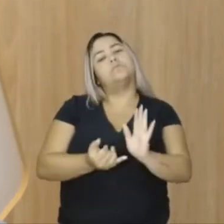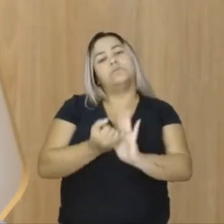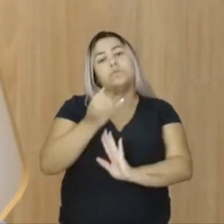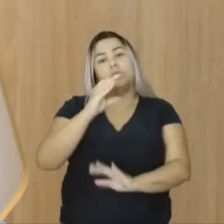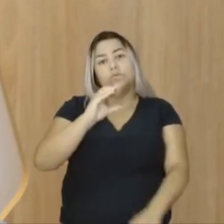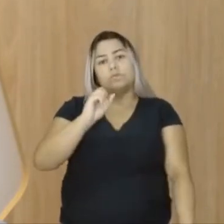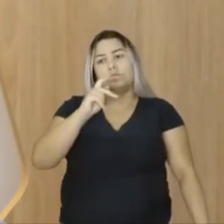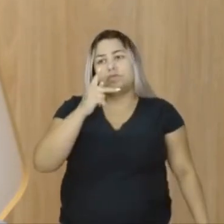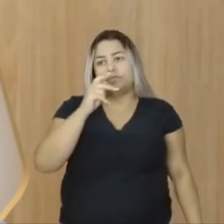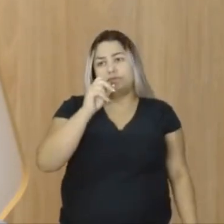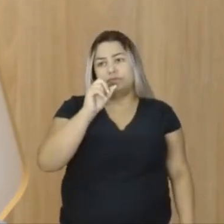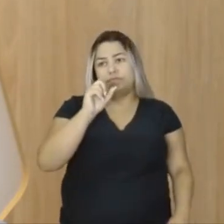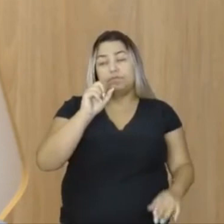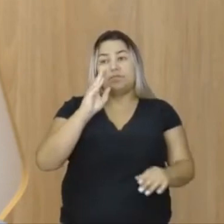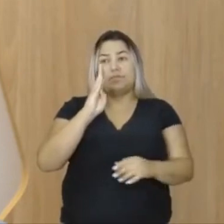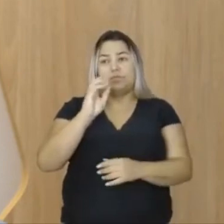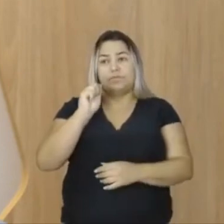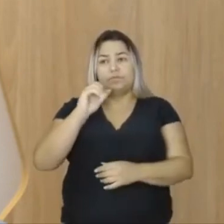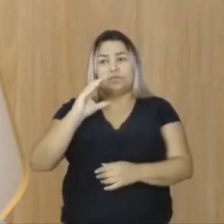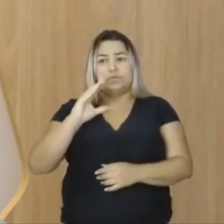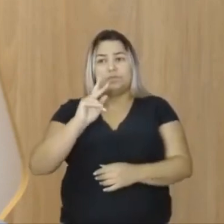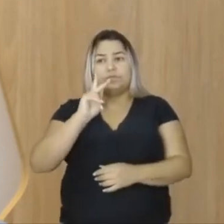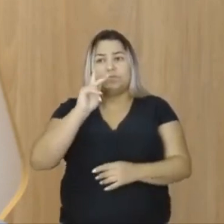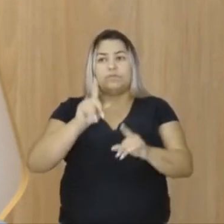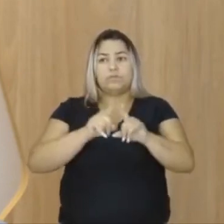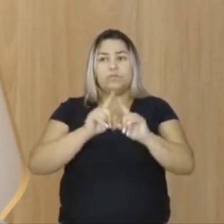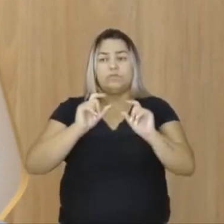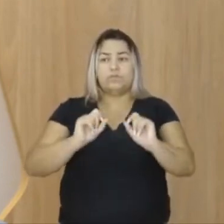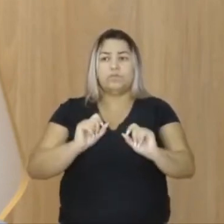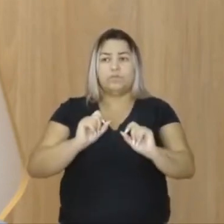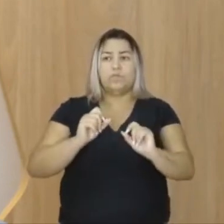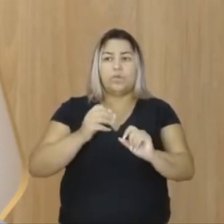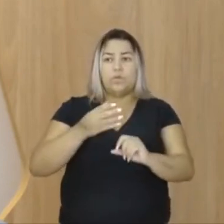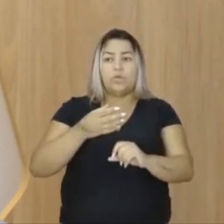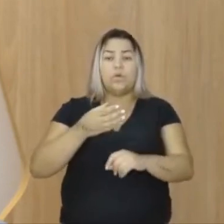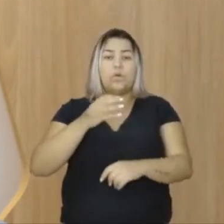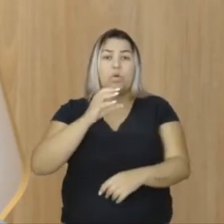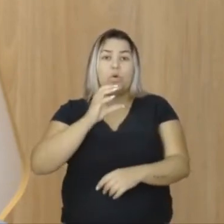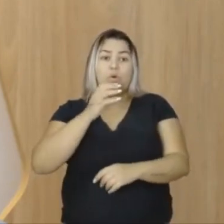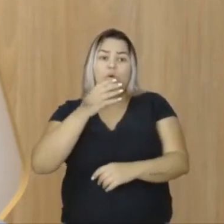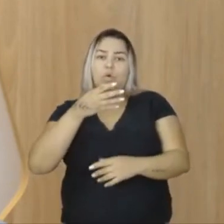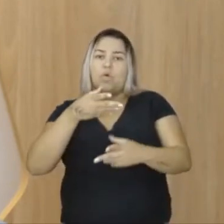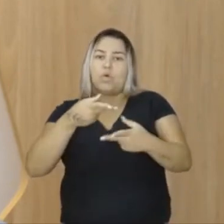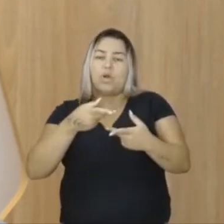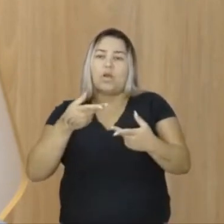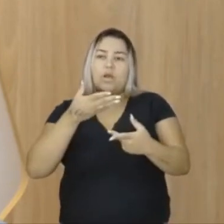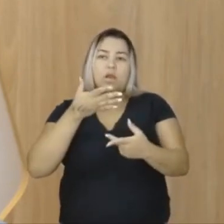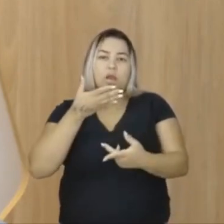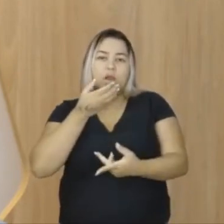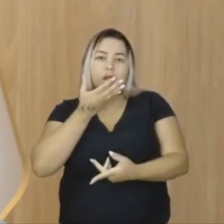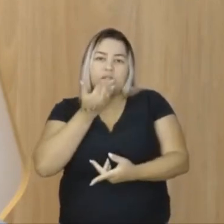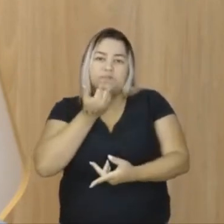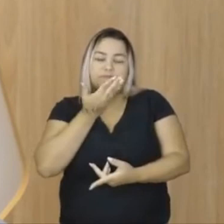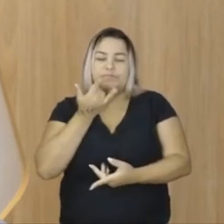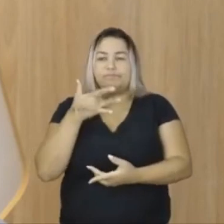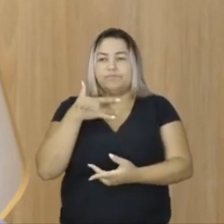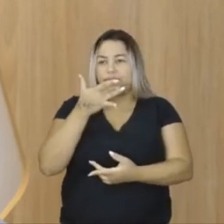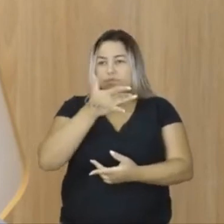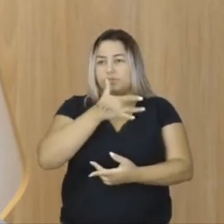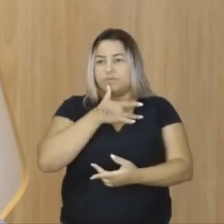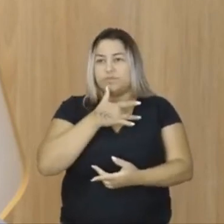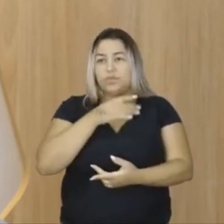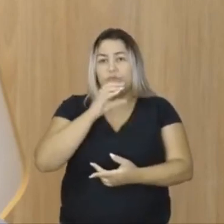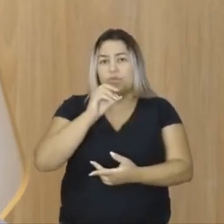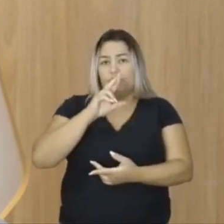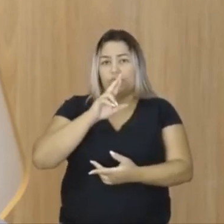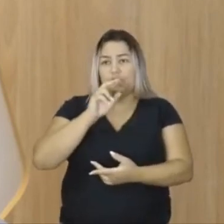cashback, nós podemos priorizar os produtos orgânicos, os produtos mais saudáveis. Eu sou